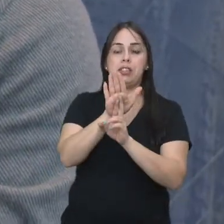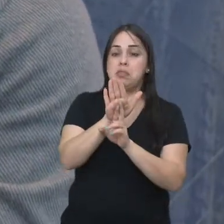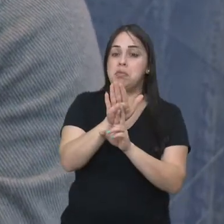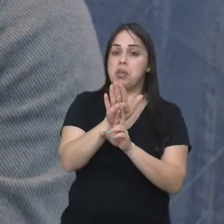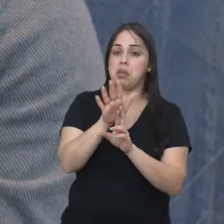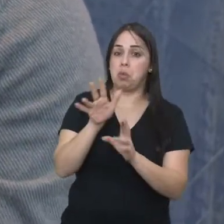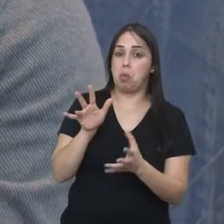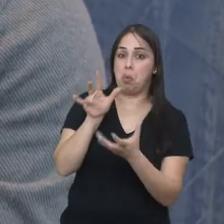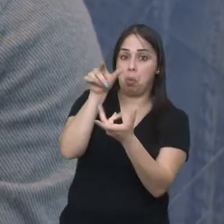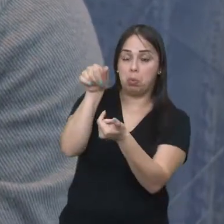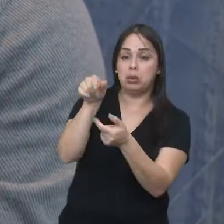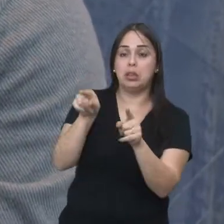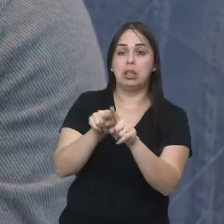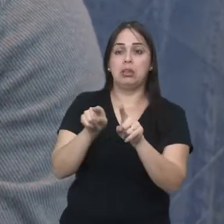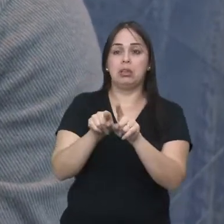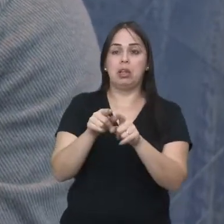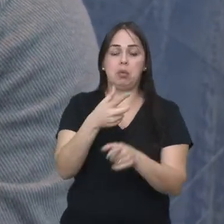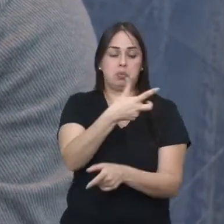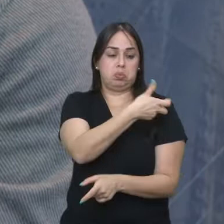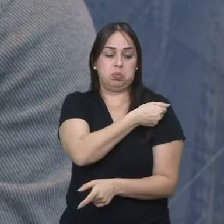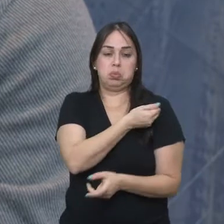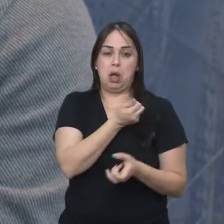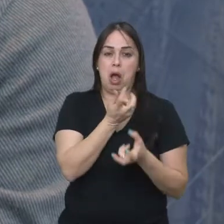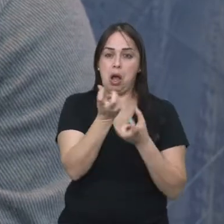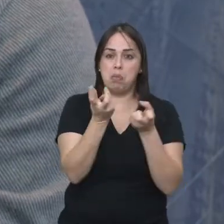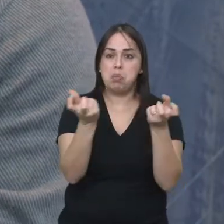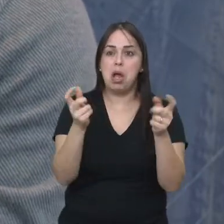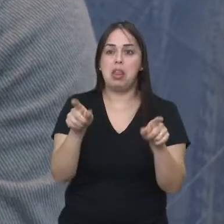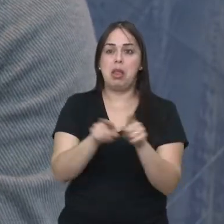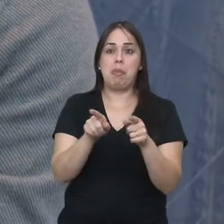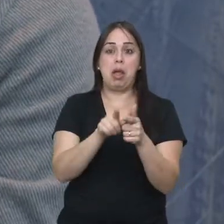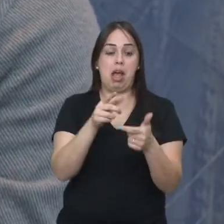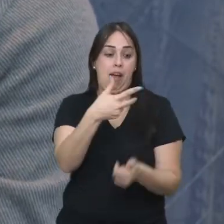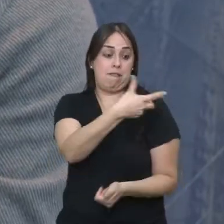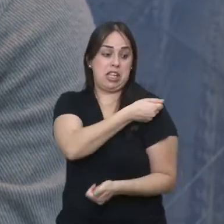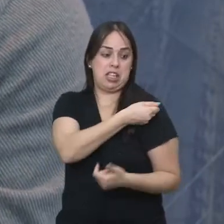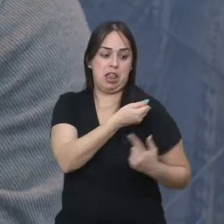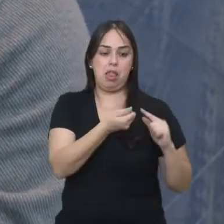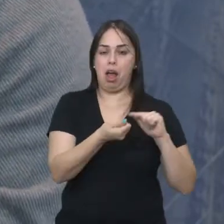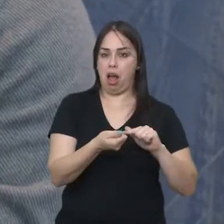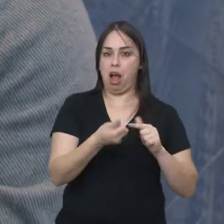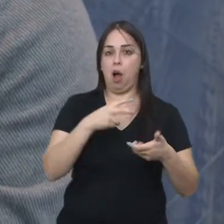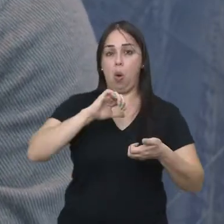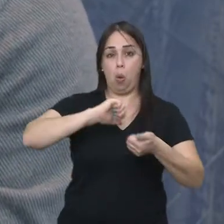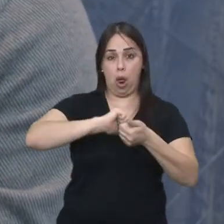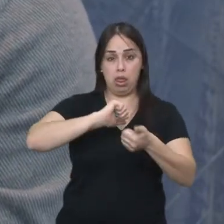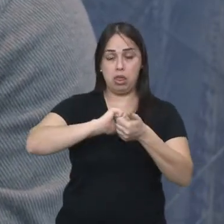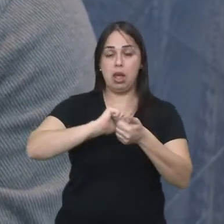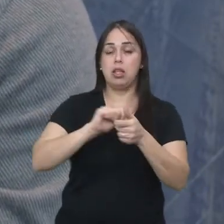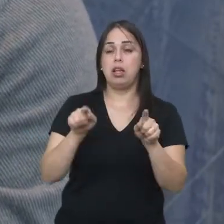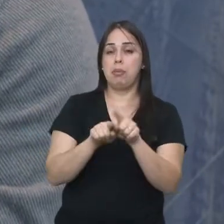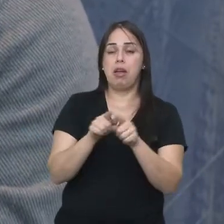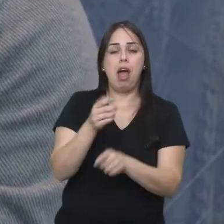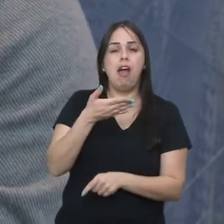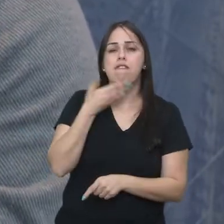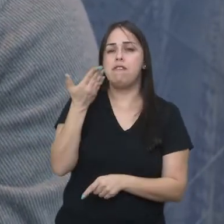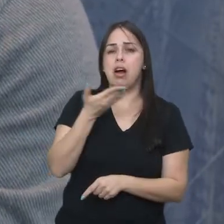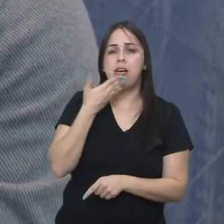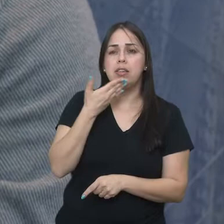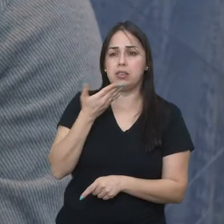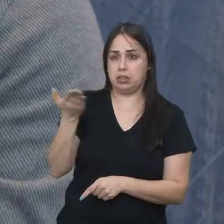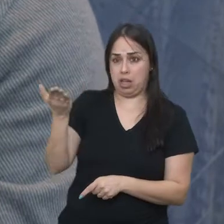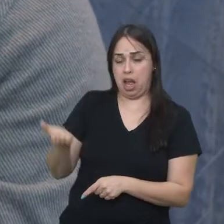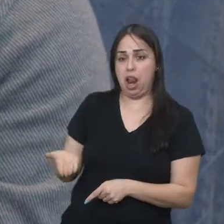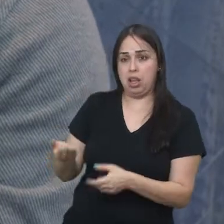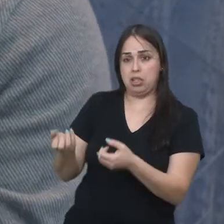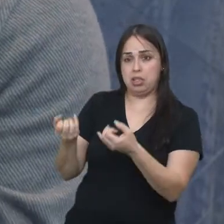todo e a cobertura vacinal, a qualidade das vacinas, a facilidade, veja como a